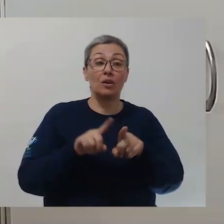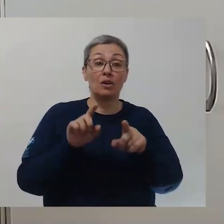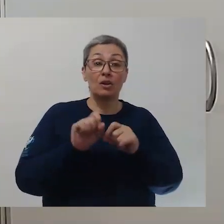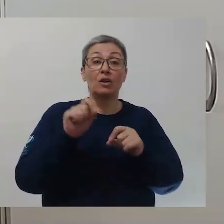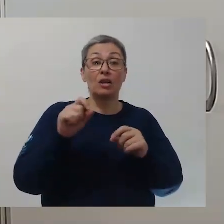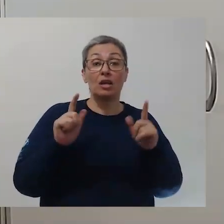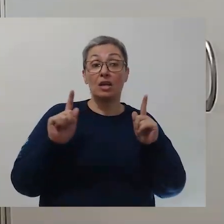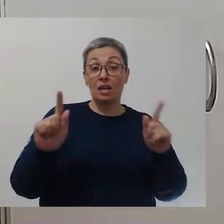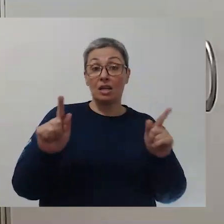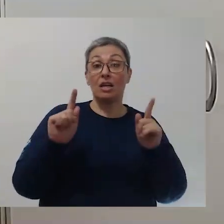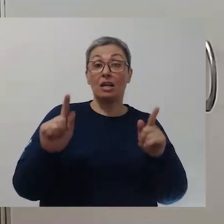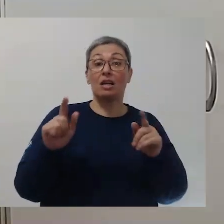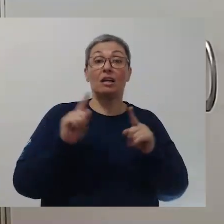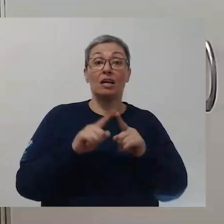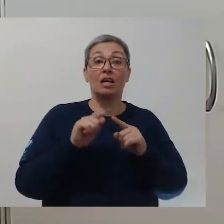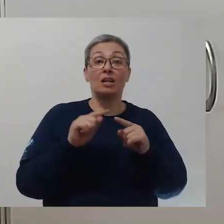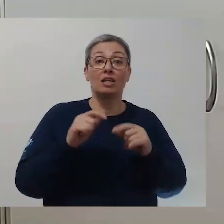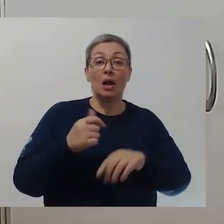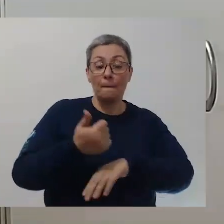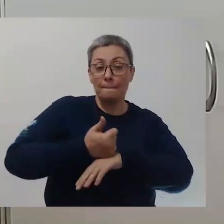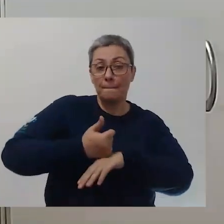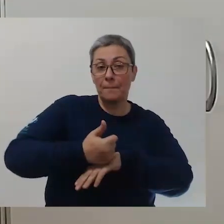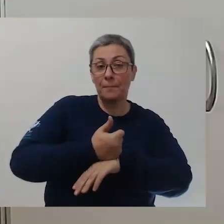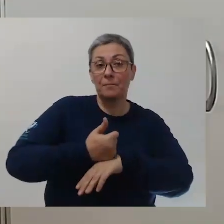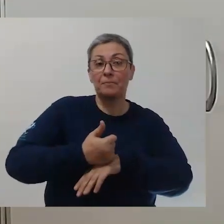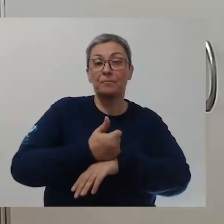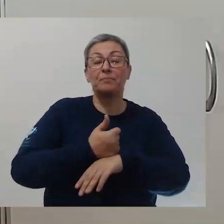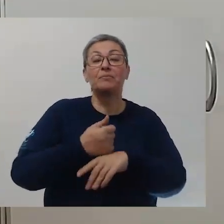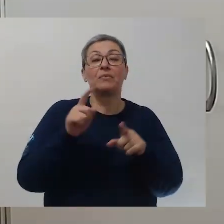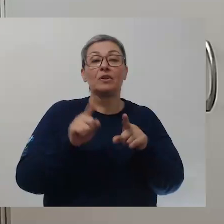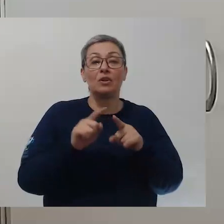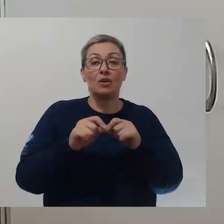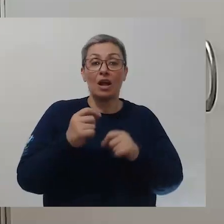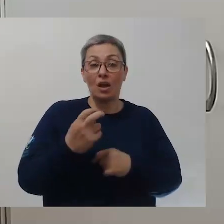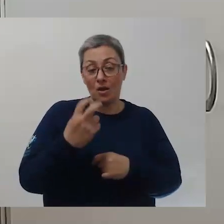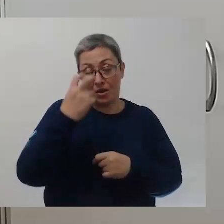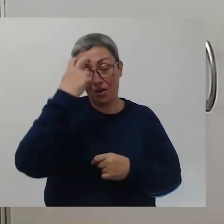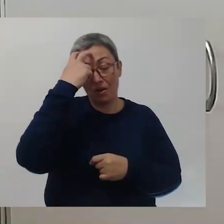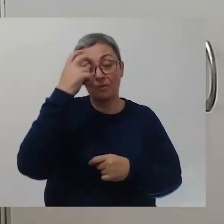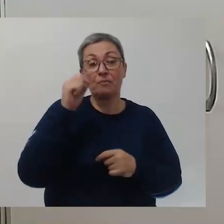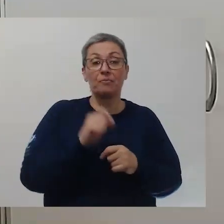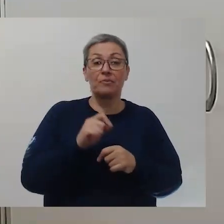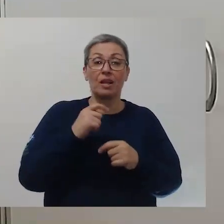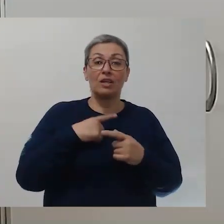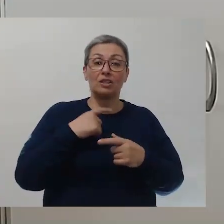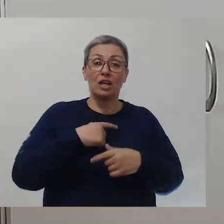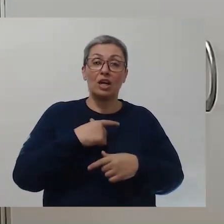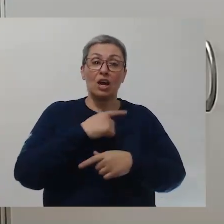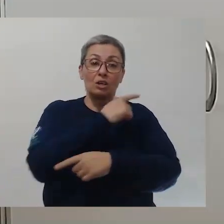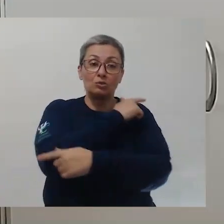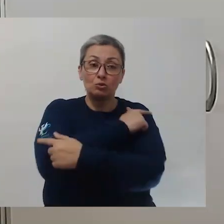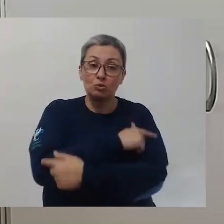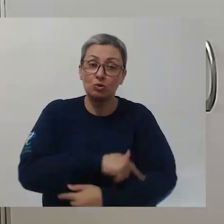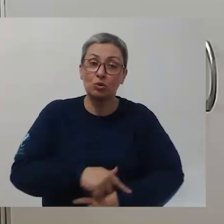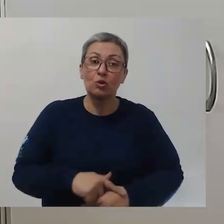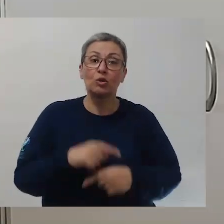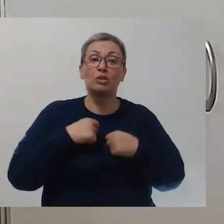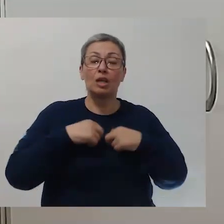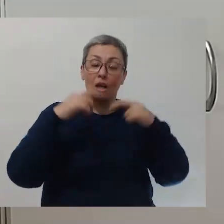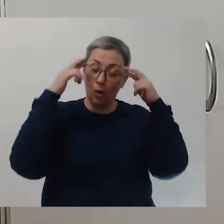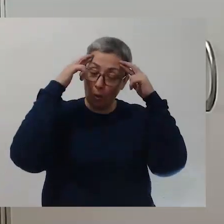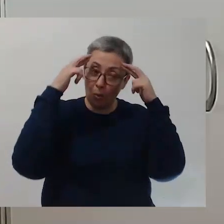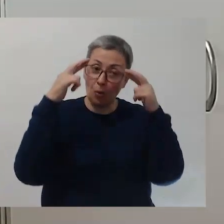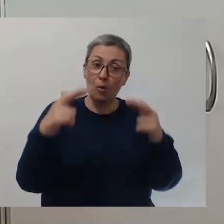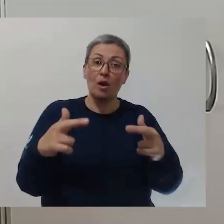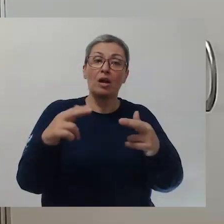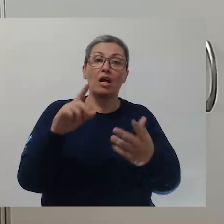ao lazer, à profissionalização, à cultura, à dignidade, ao respeito,